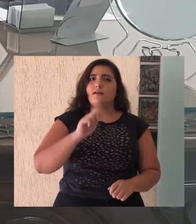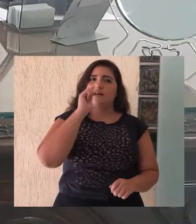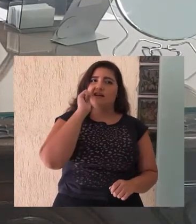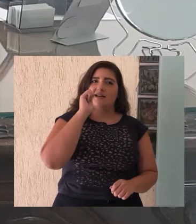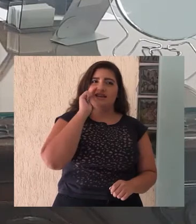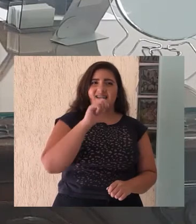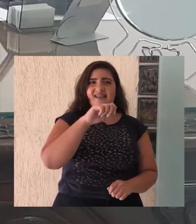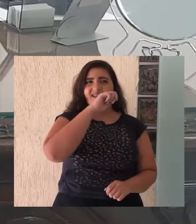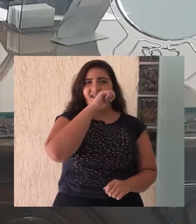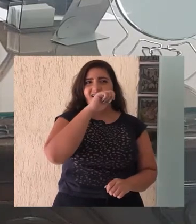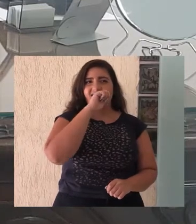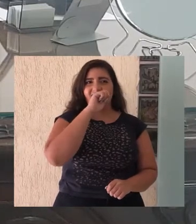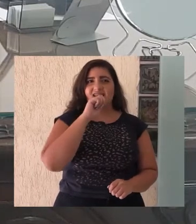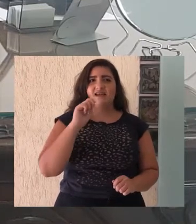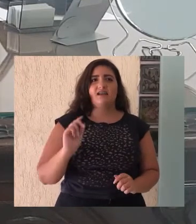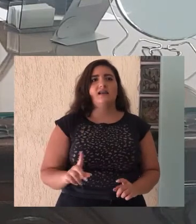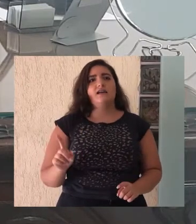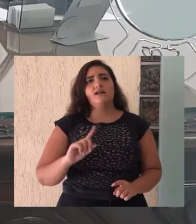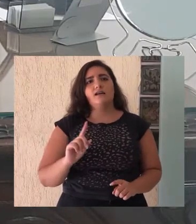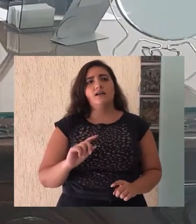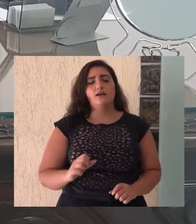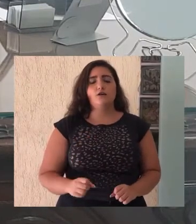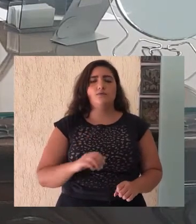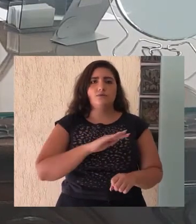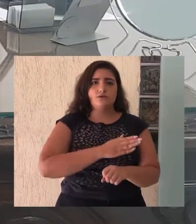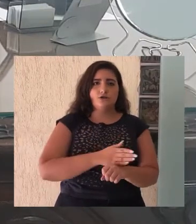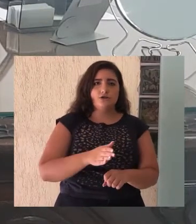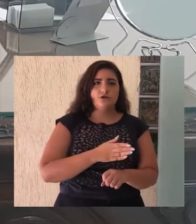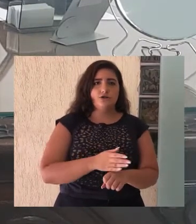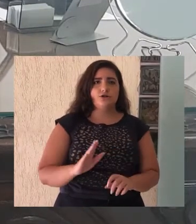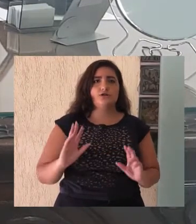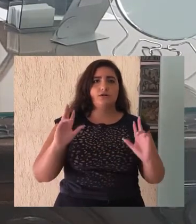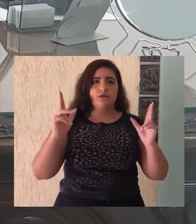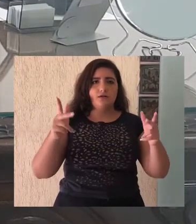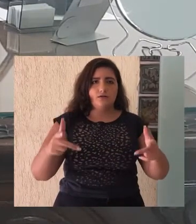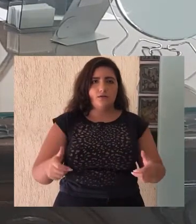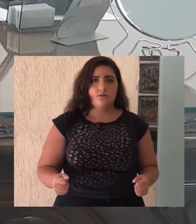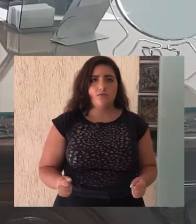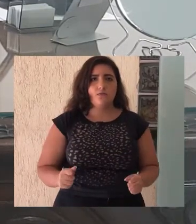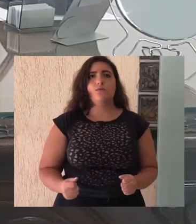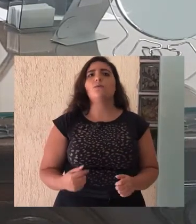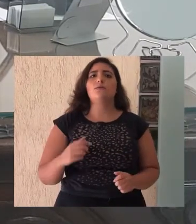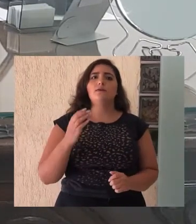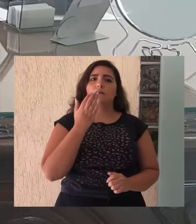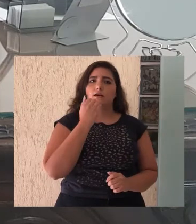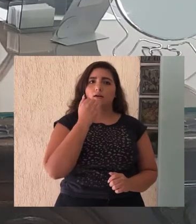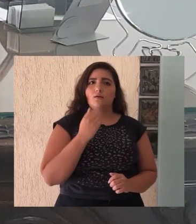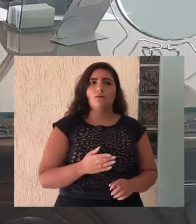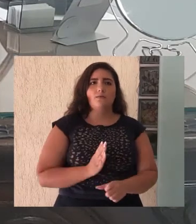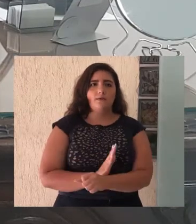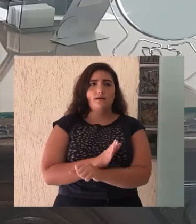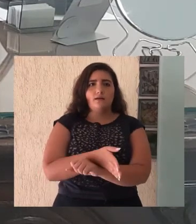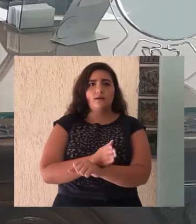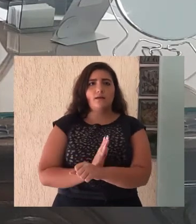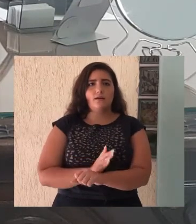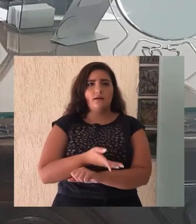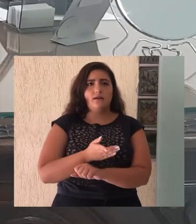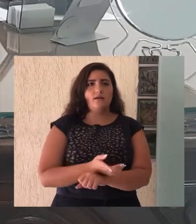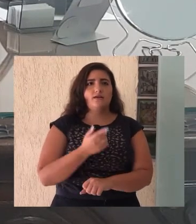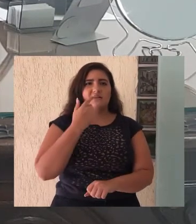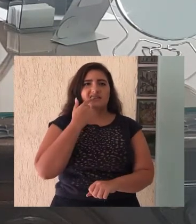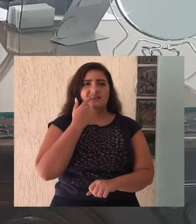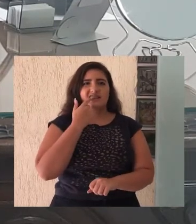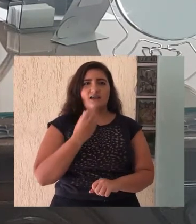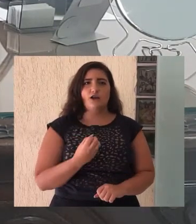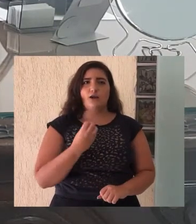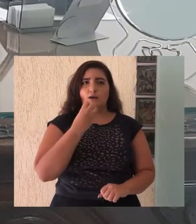com a escova dental, às vezes, não é o suficiente para remover o resto de alimento entre os dentes. Então, nesse